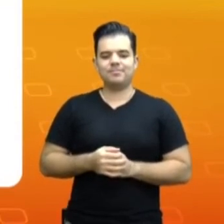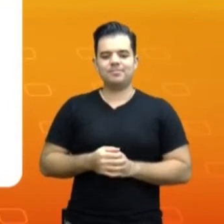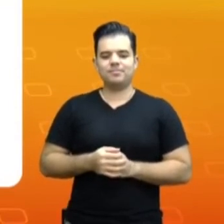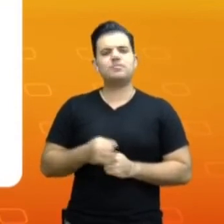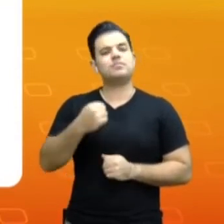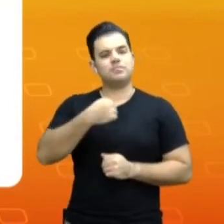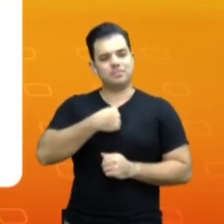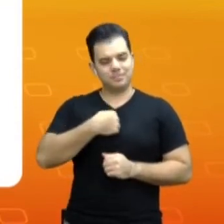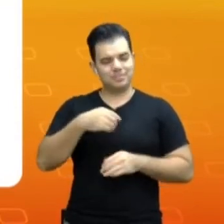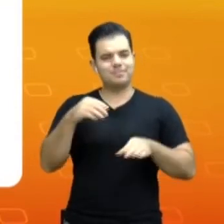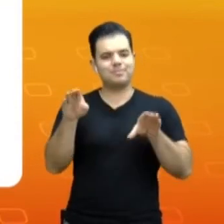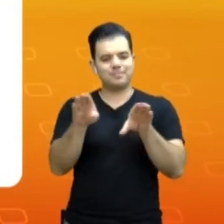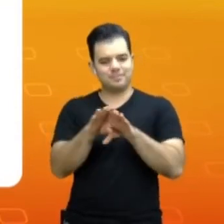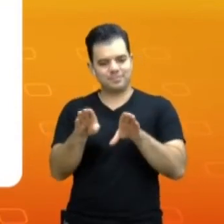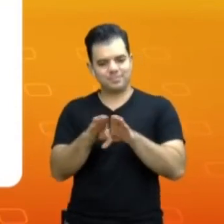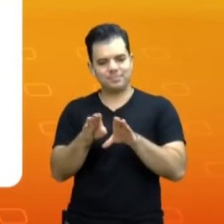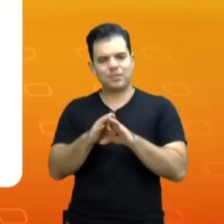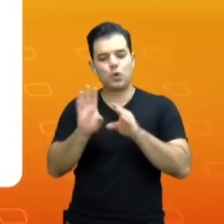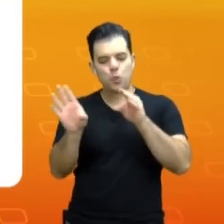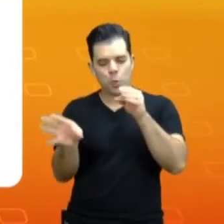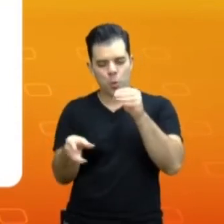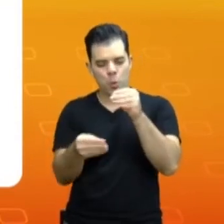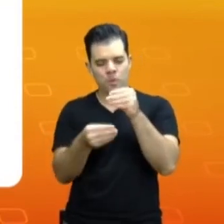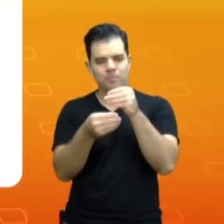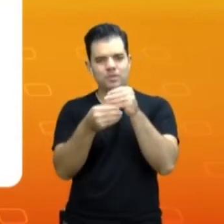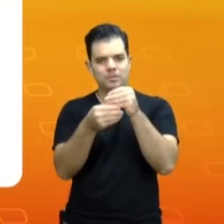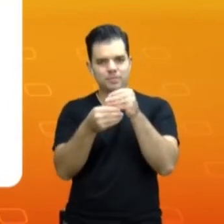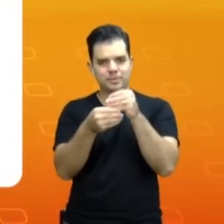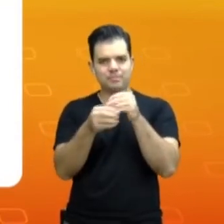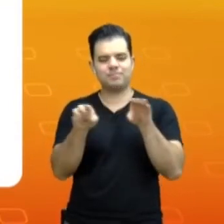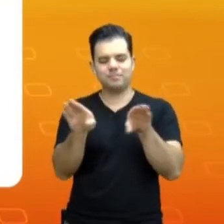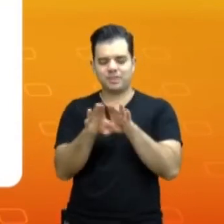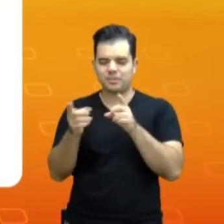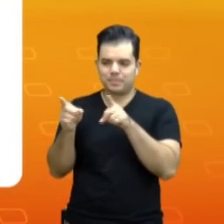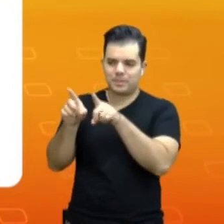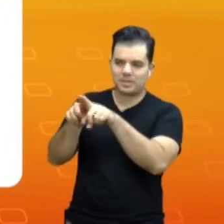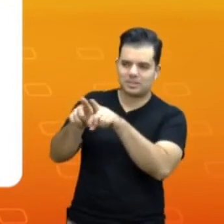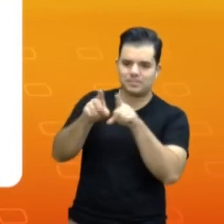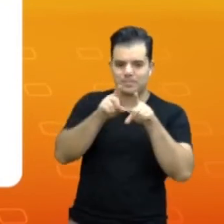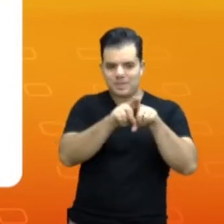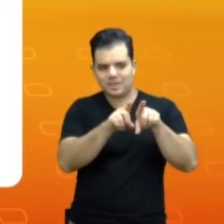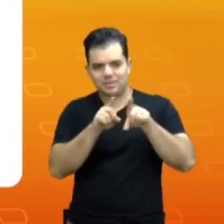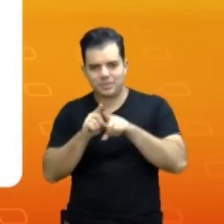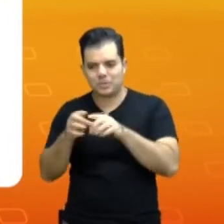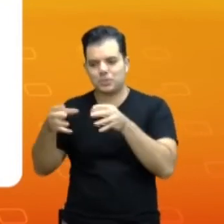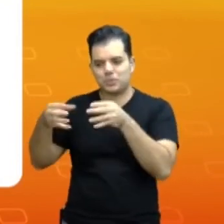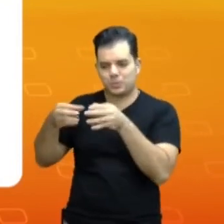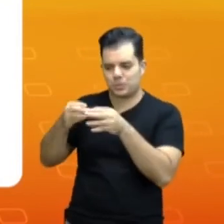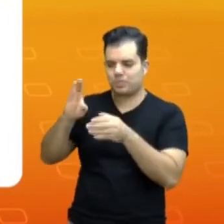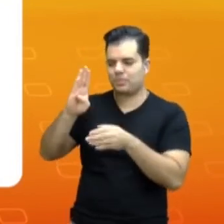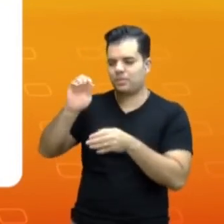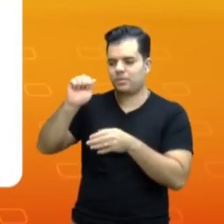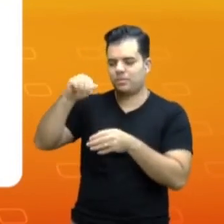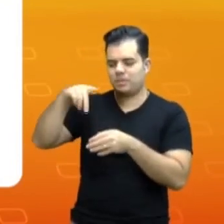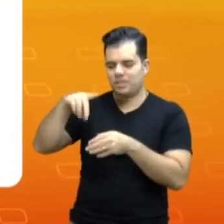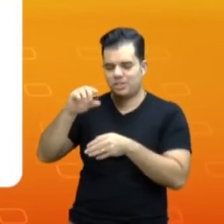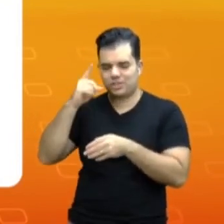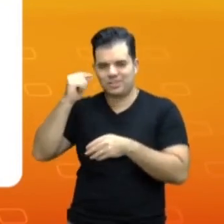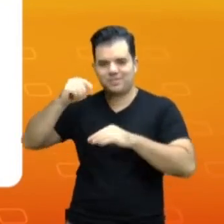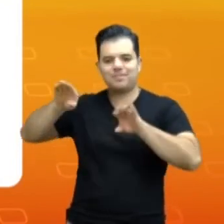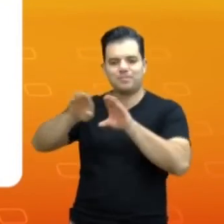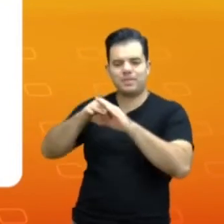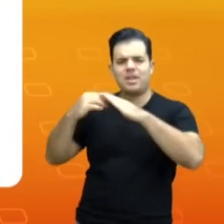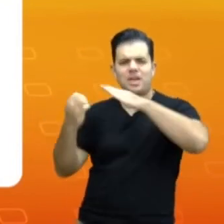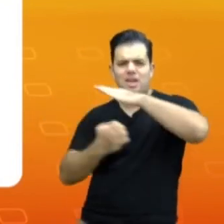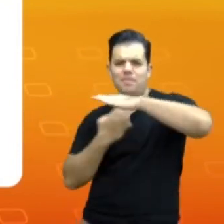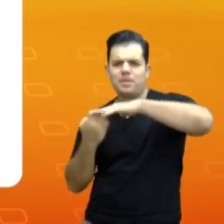Eu aqui complemento com as parcerias que a Band conseguiu fazer ao longo do processo, as empresas que trabalhavam conosco